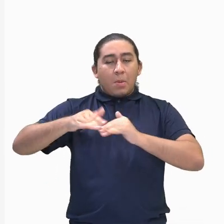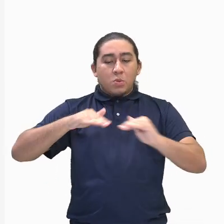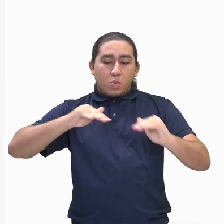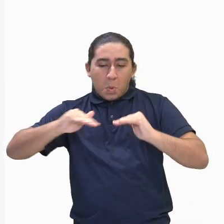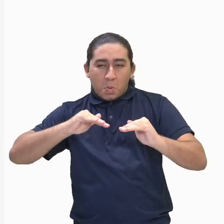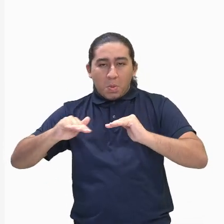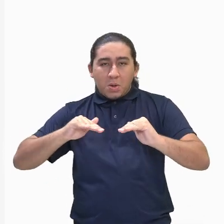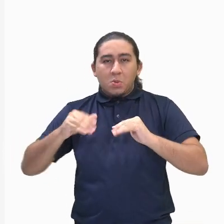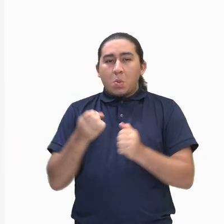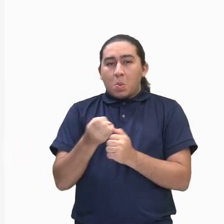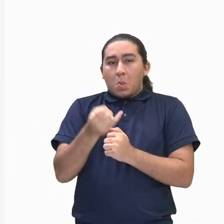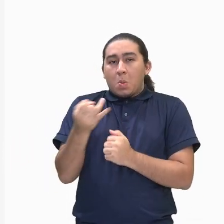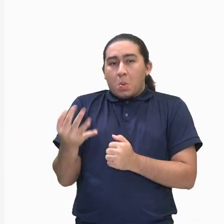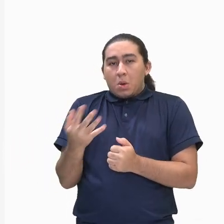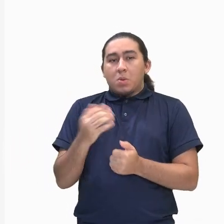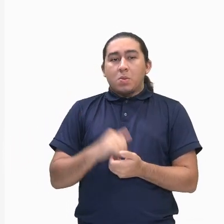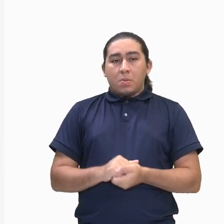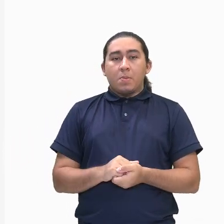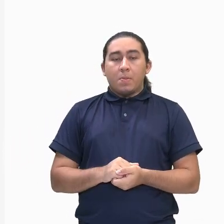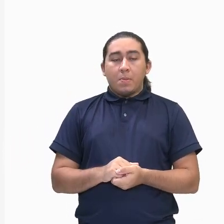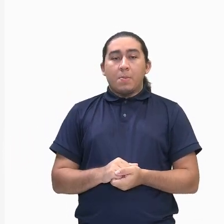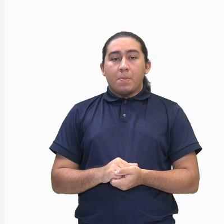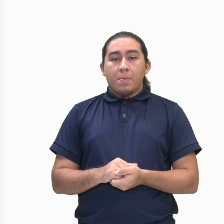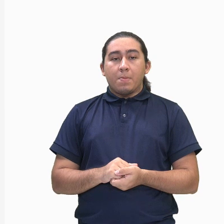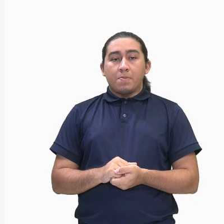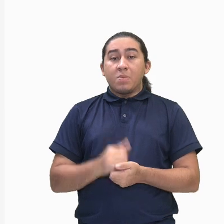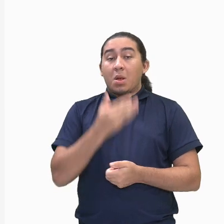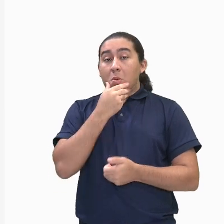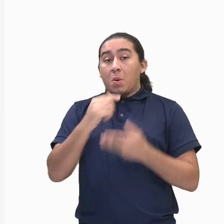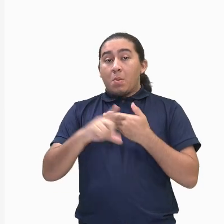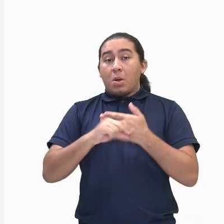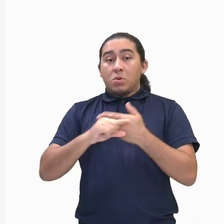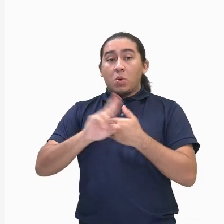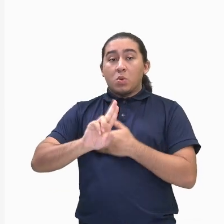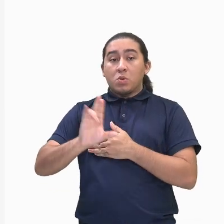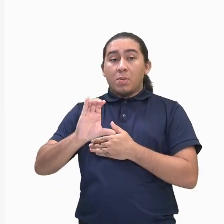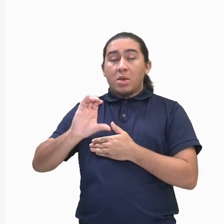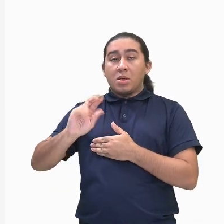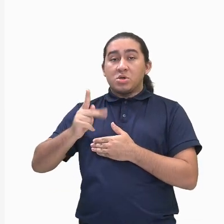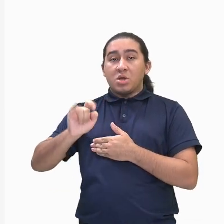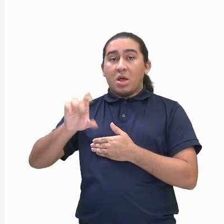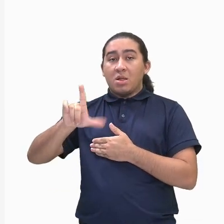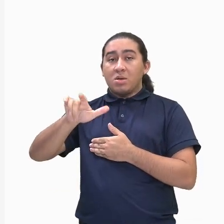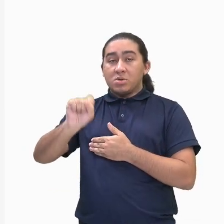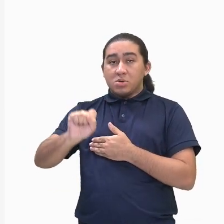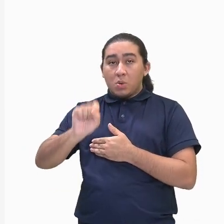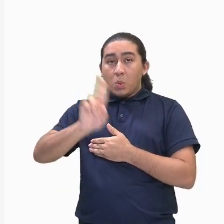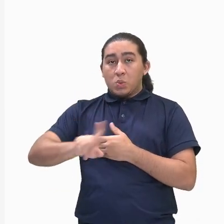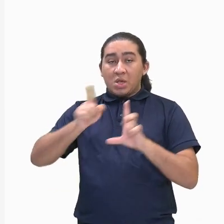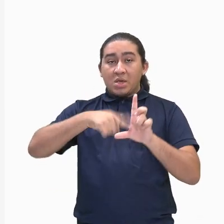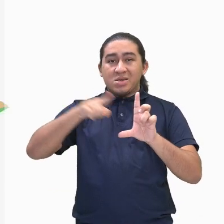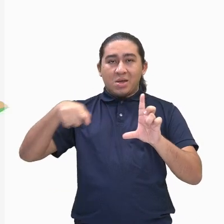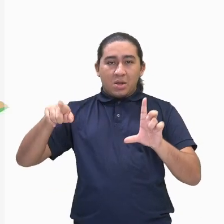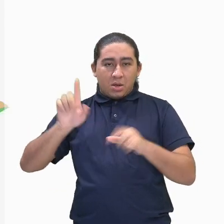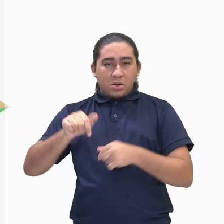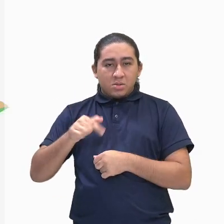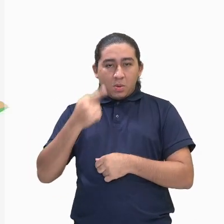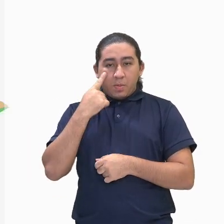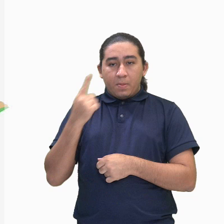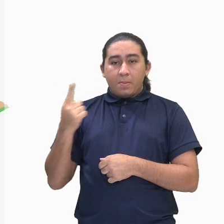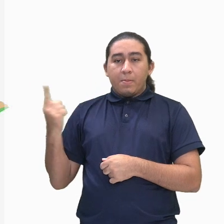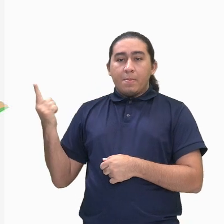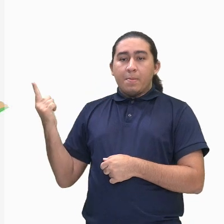os terremotos eles são classificados de acordo com a sua magnitude pela escala Richter, certo? Na próxima imagem, a gente